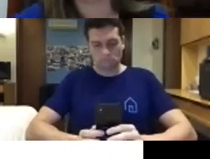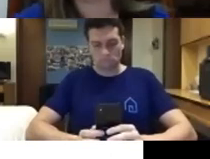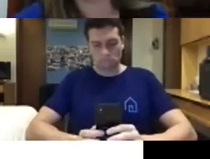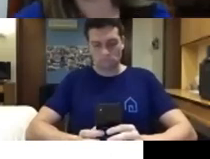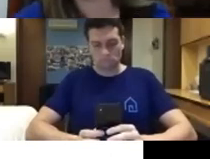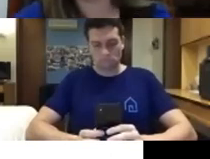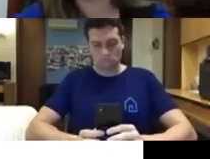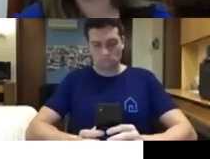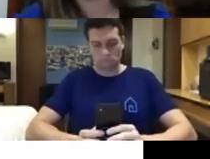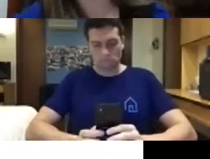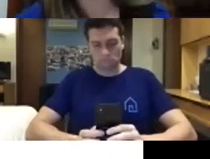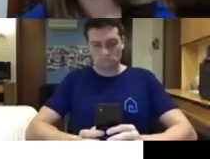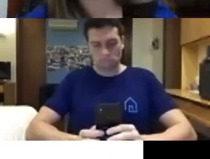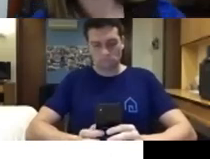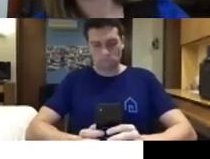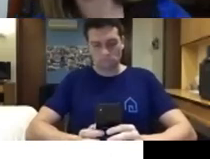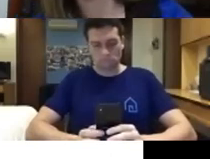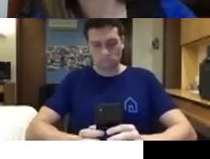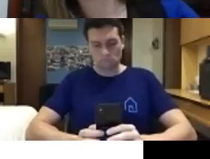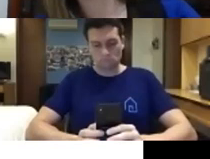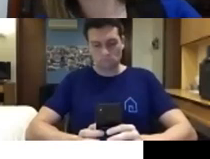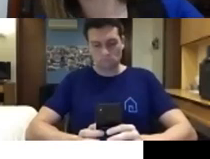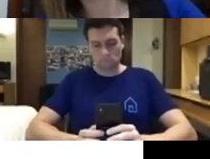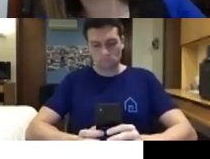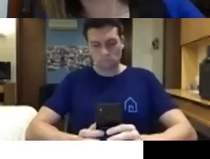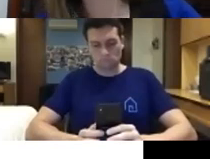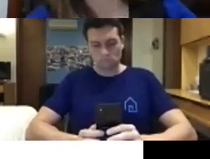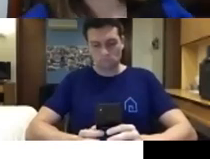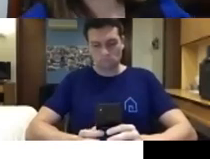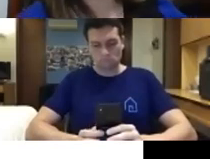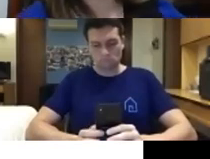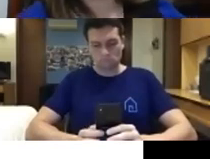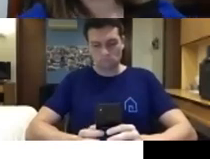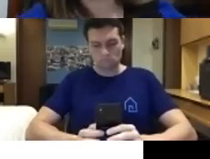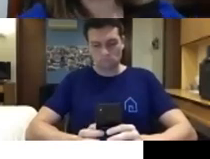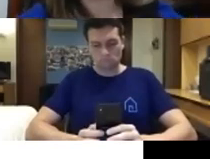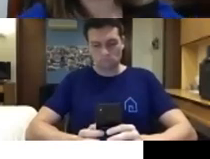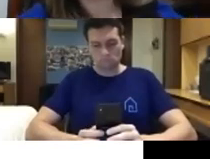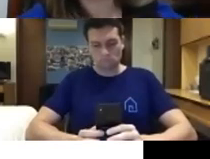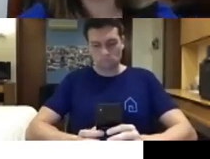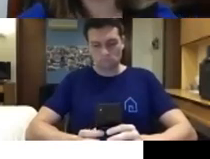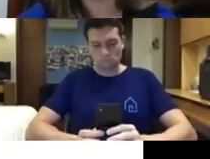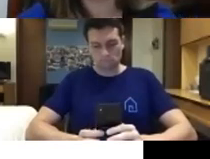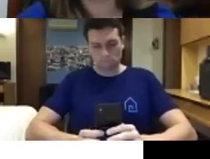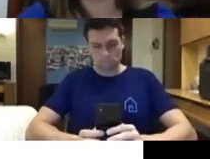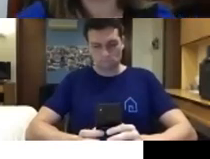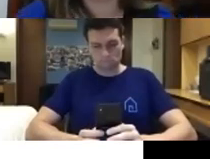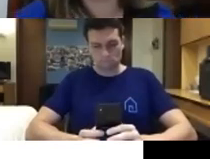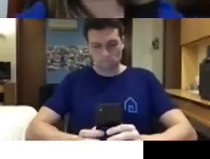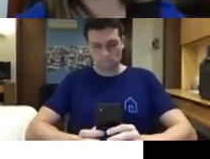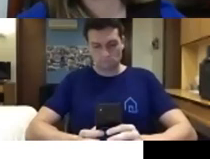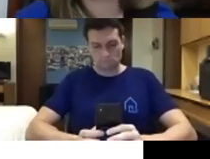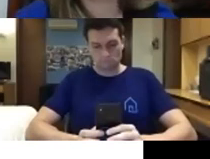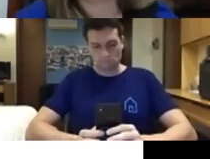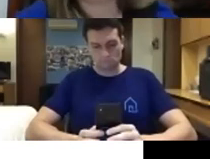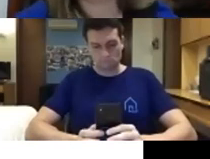se eu tenho uma viga dilatando, ela vai encontrar restrição nos pilares, enfim, vai levar essas tensões adiante para pilares, por exemplo,